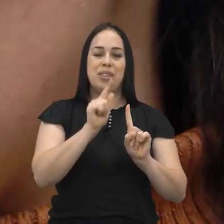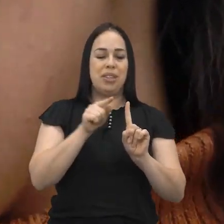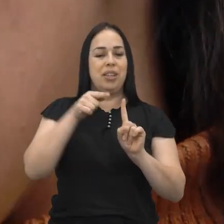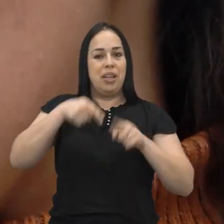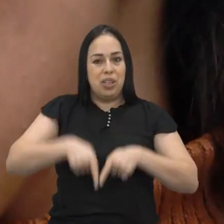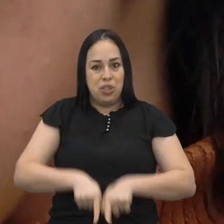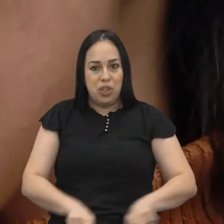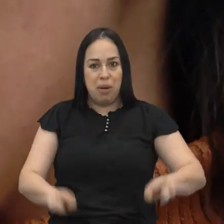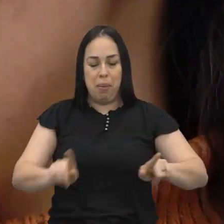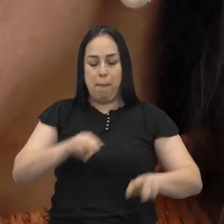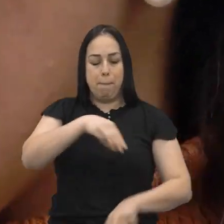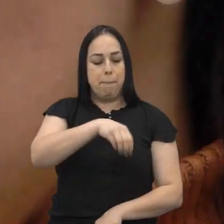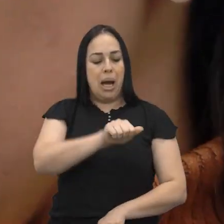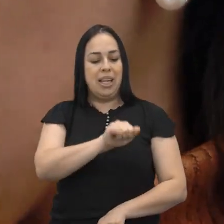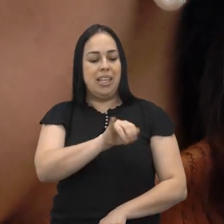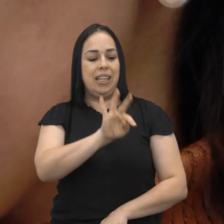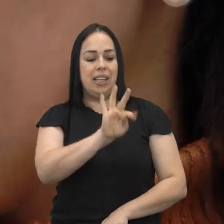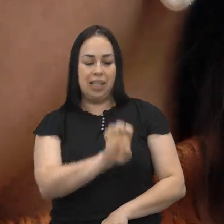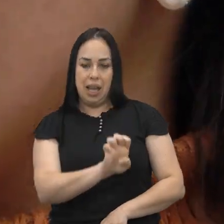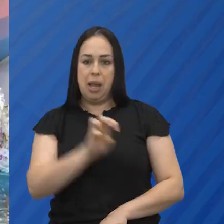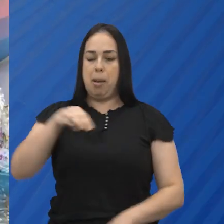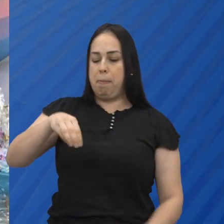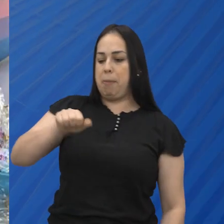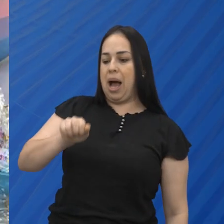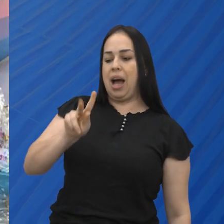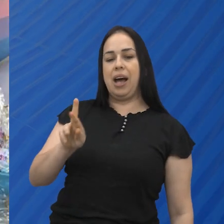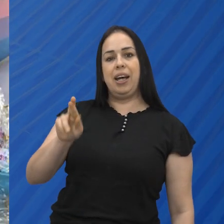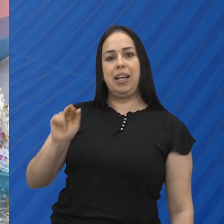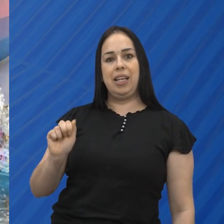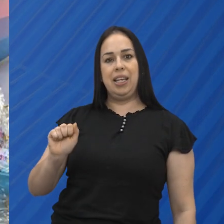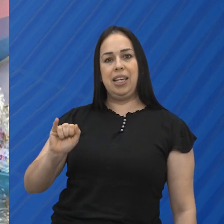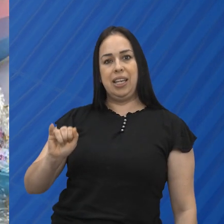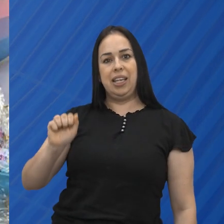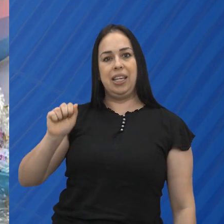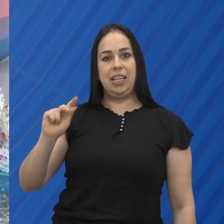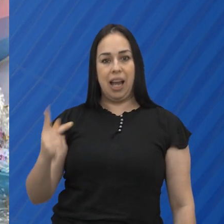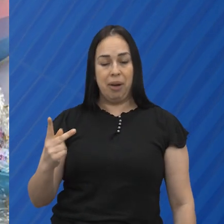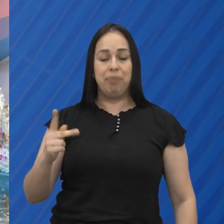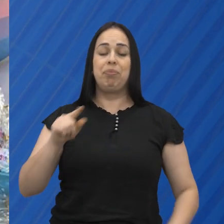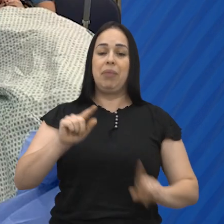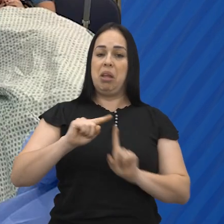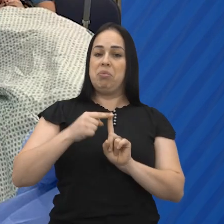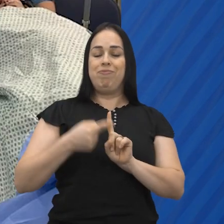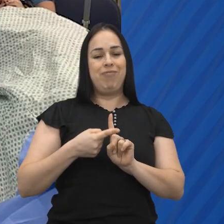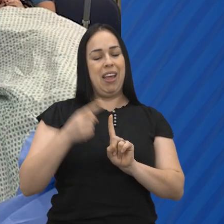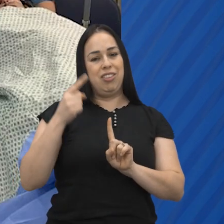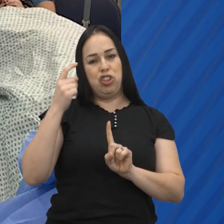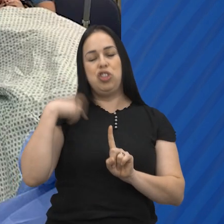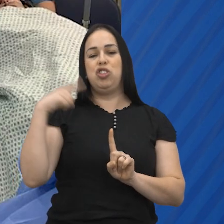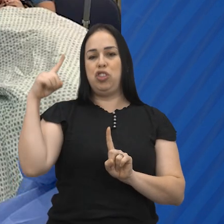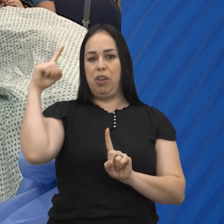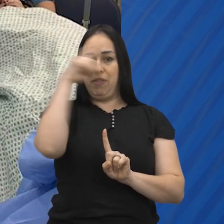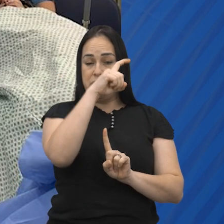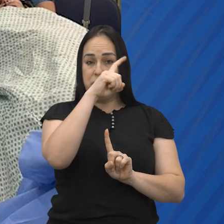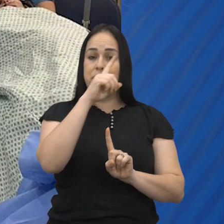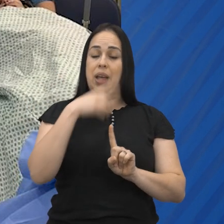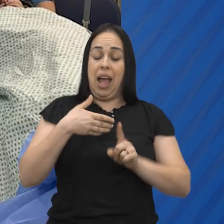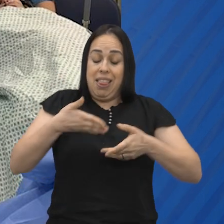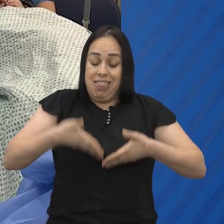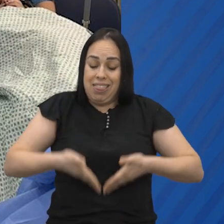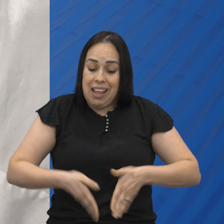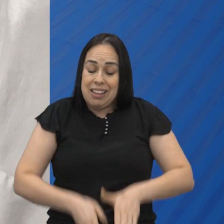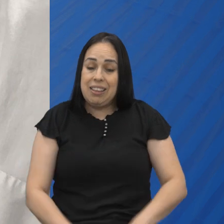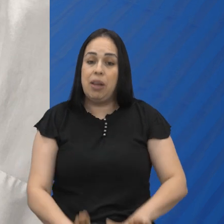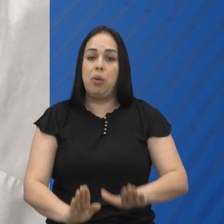grávida das gêmeas mait e Mariá a gestação não foi fácil e um mês após o nascimento das